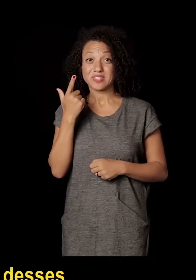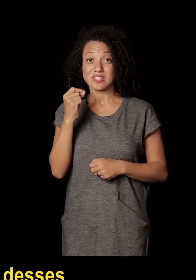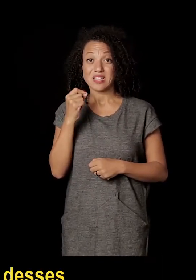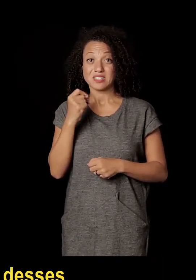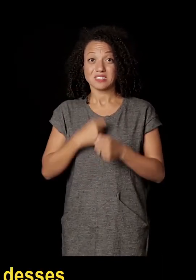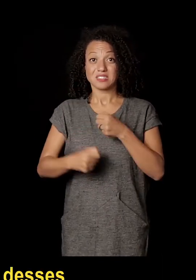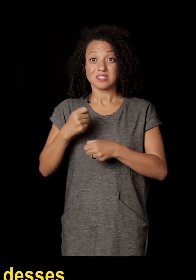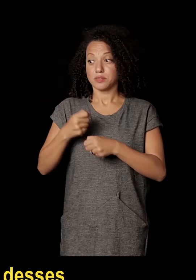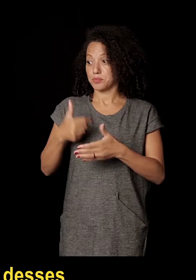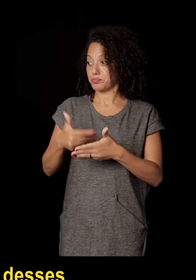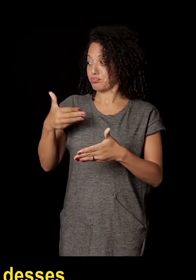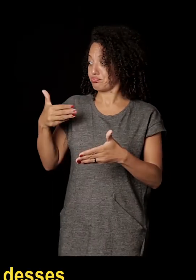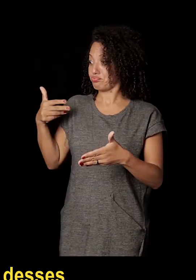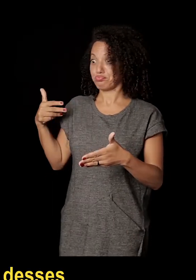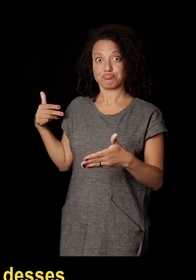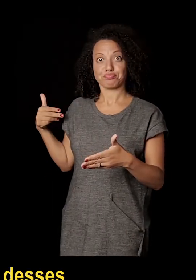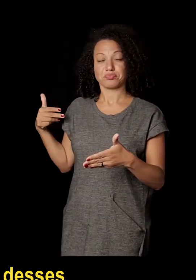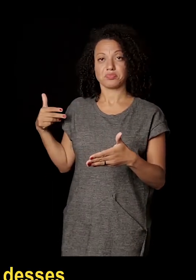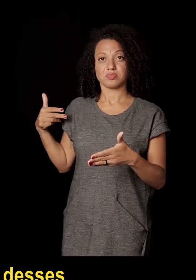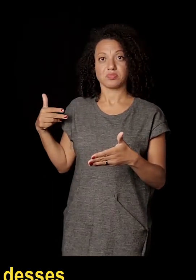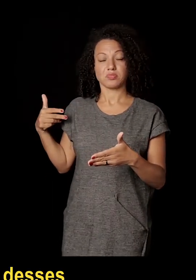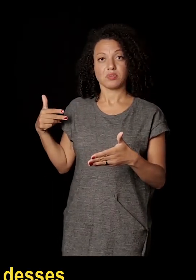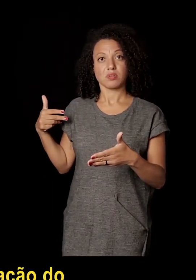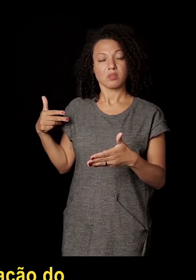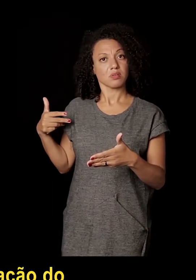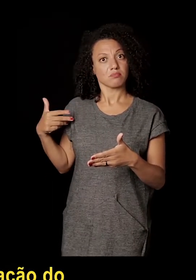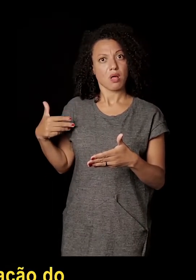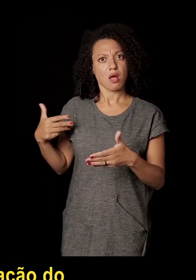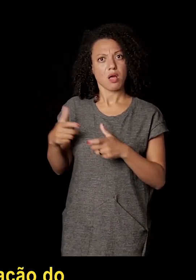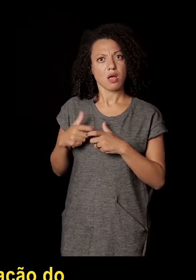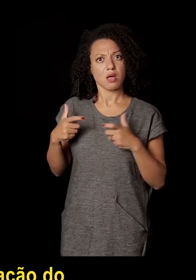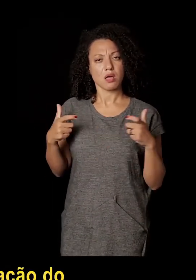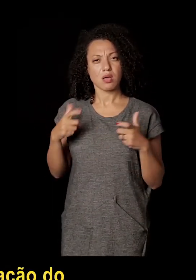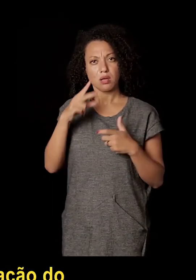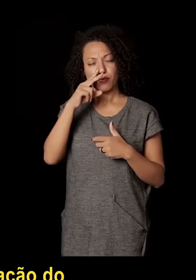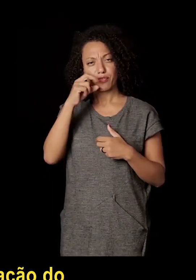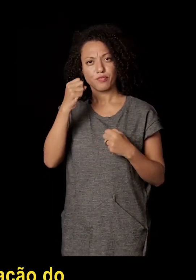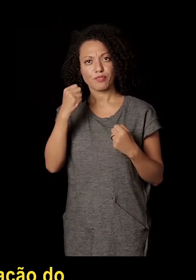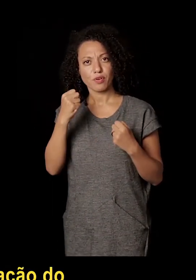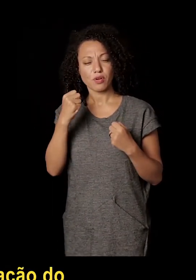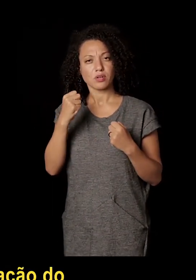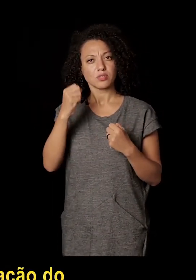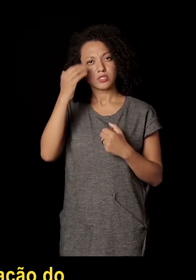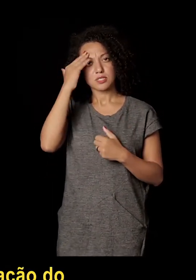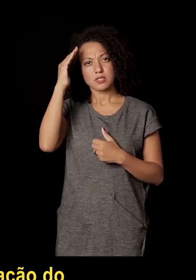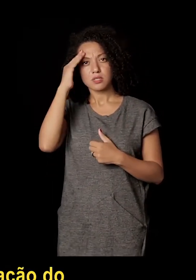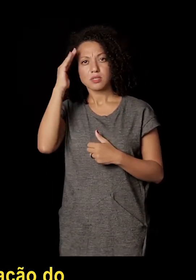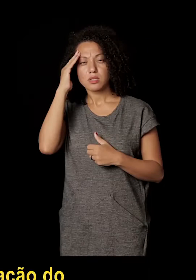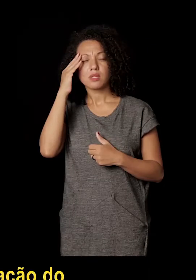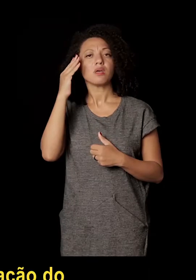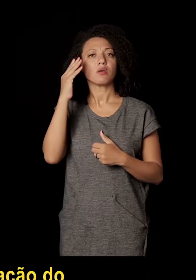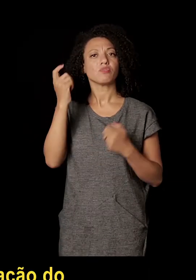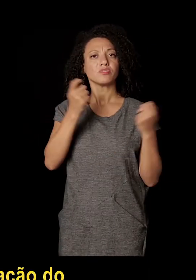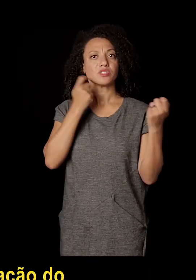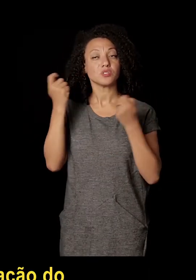que se reforçou, se ampliou, houve uma ampliação do entendimento da importância dos festivais, dessas